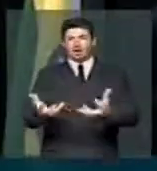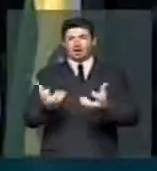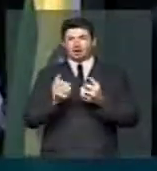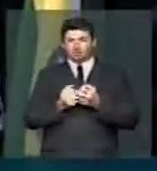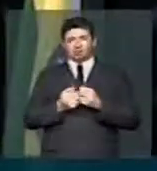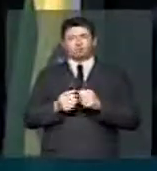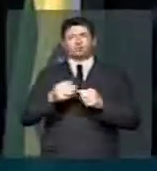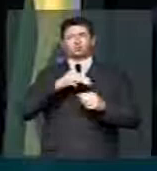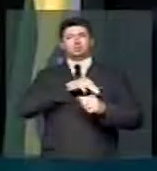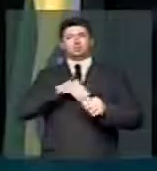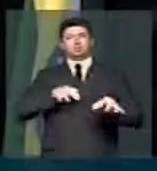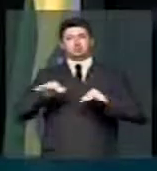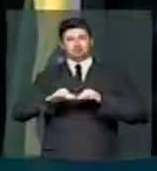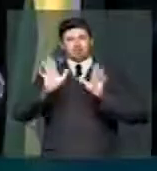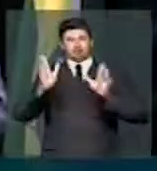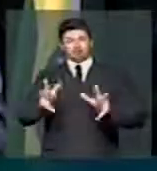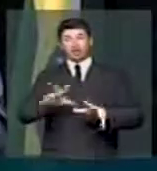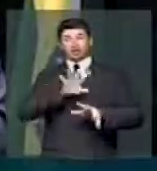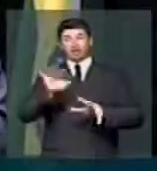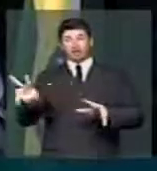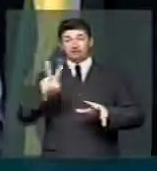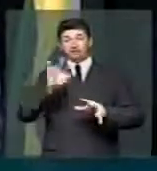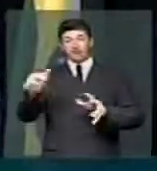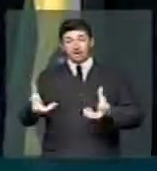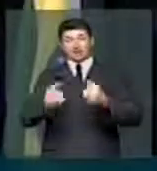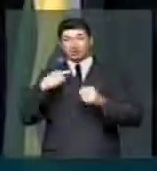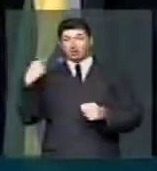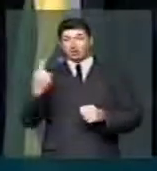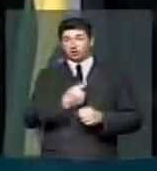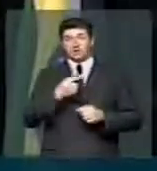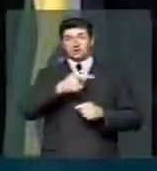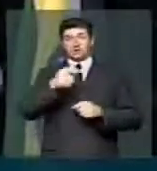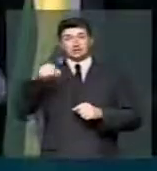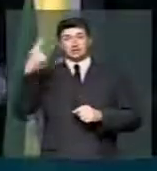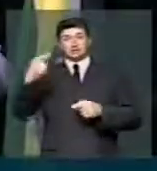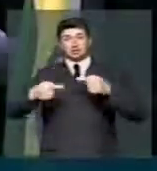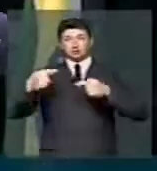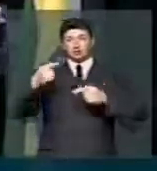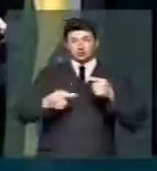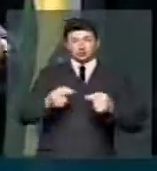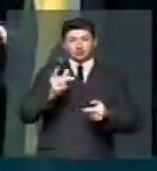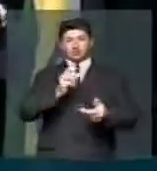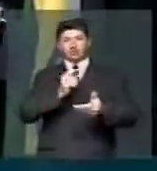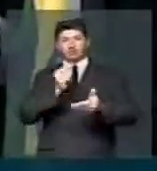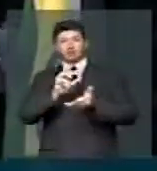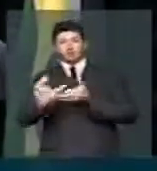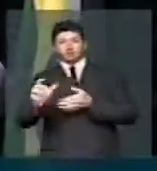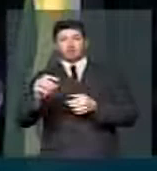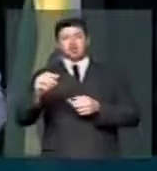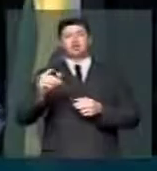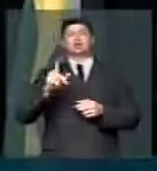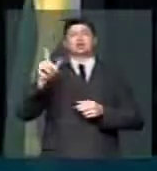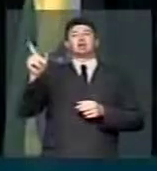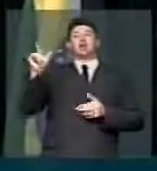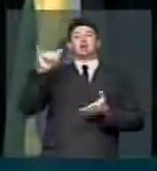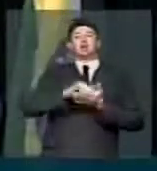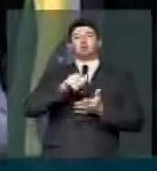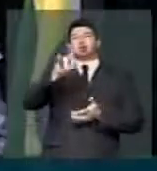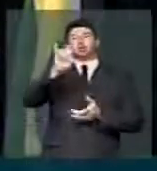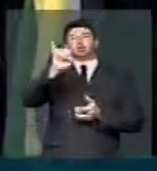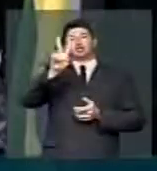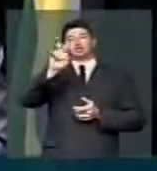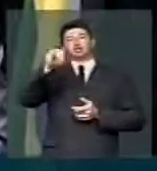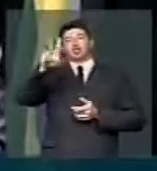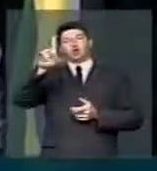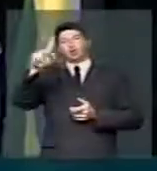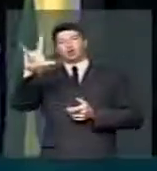ministro preparado, estará nos recebendo a semana que vem para discutirmos investimentos no aeroporto de Divinópolis, em outras